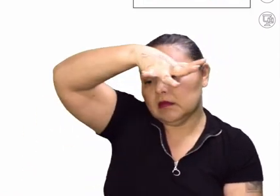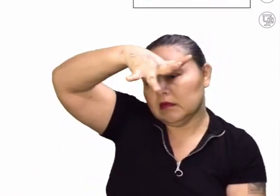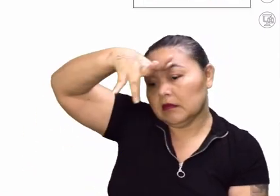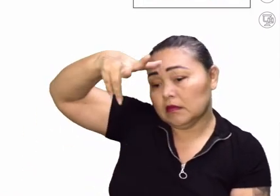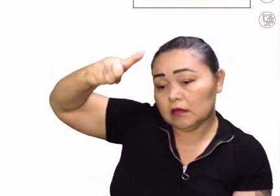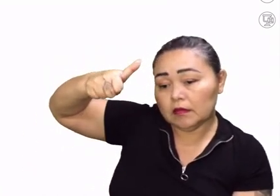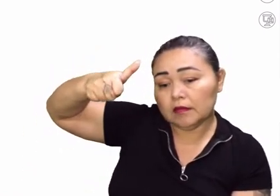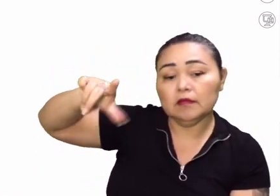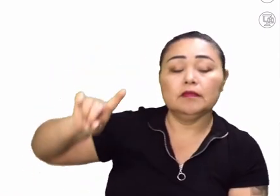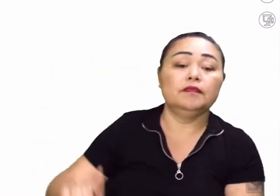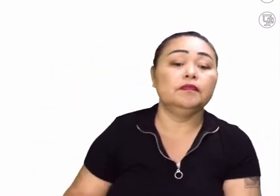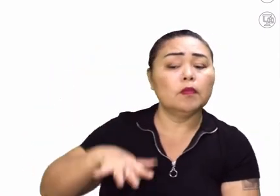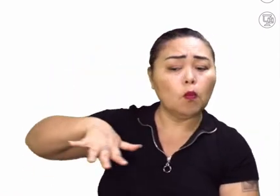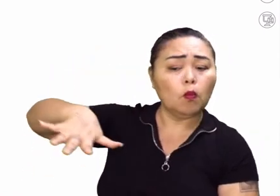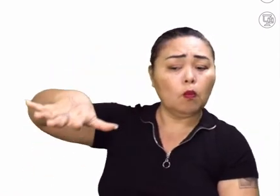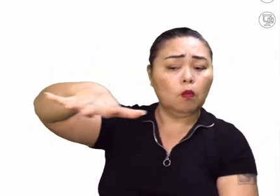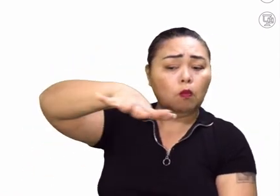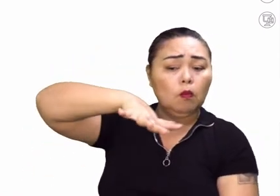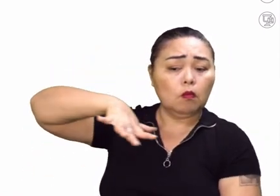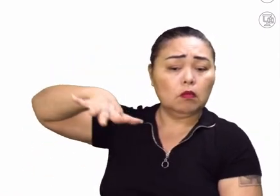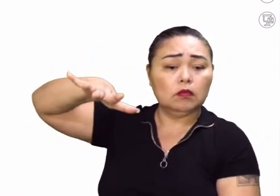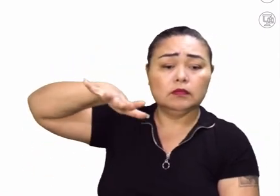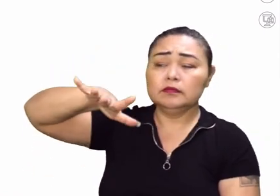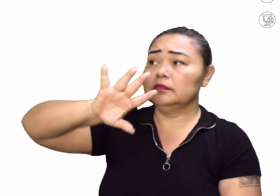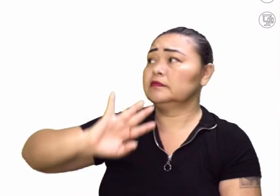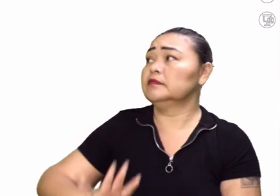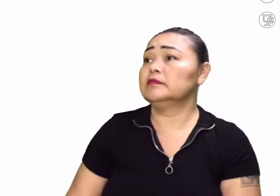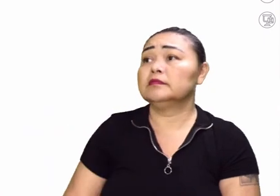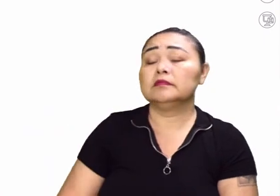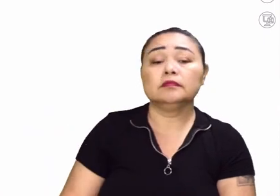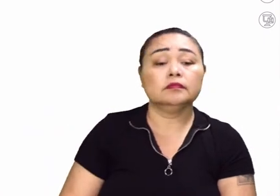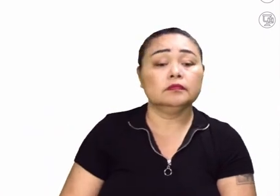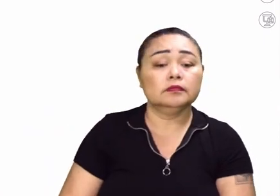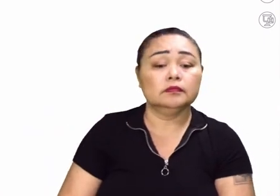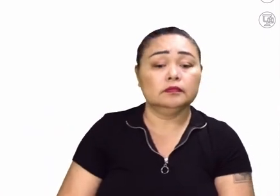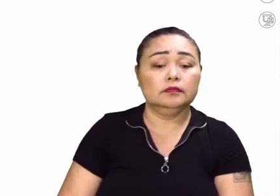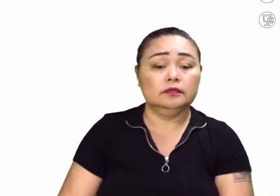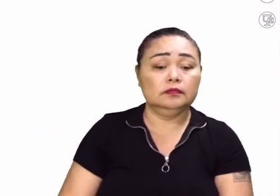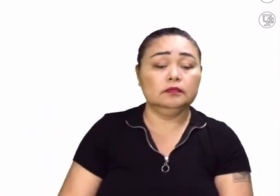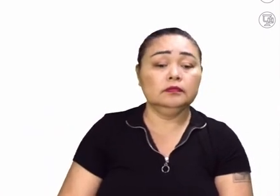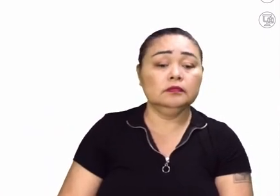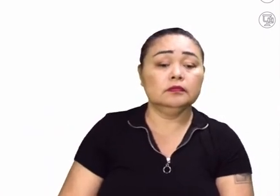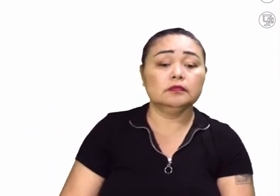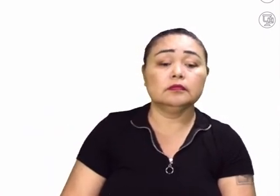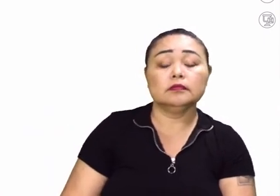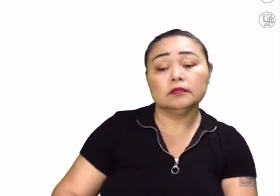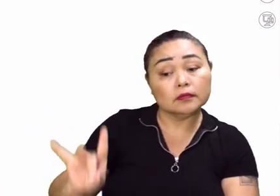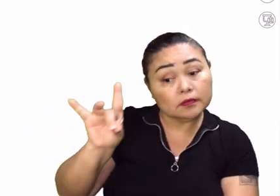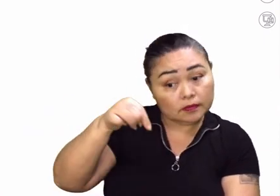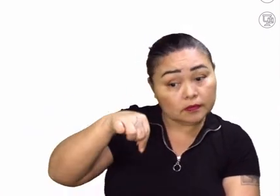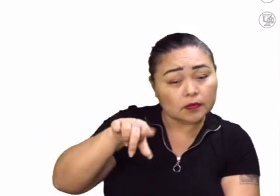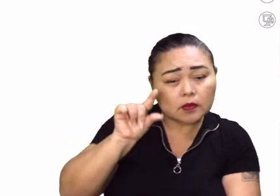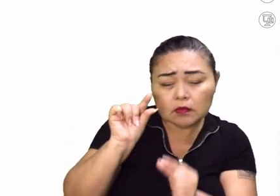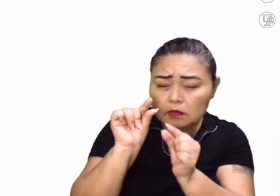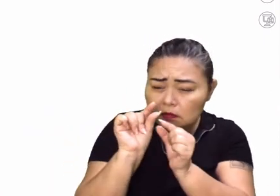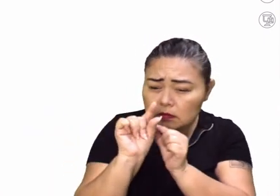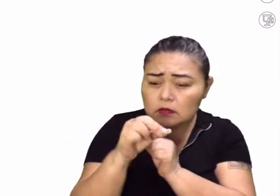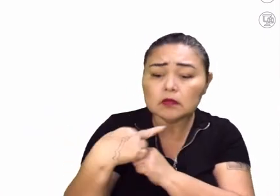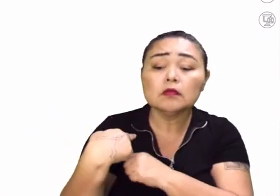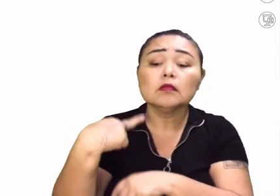Exatamente isso muito bom excelente observação Inclusive pega um pedaço aqui de Rondônia